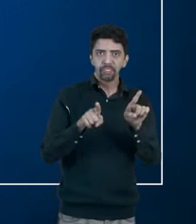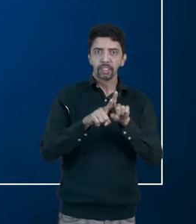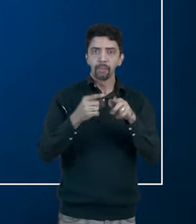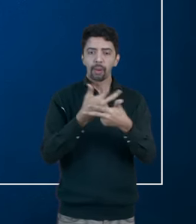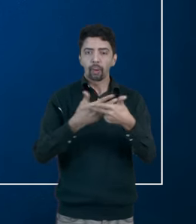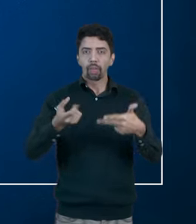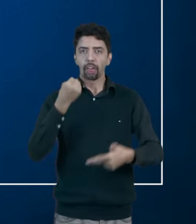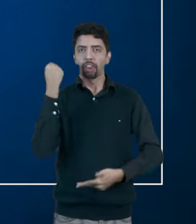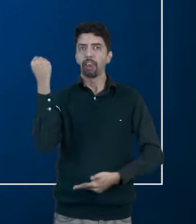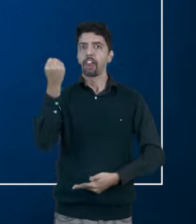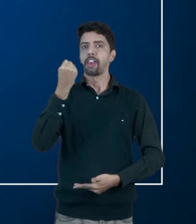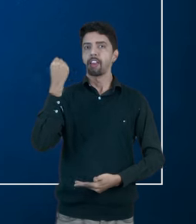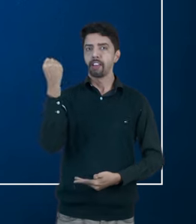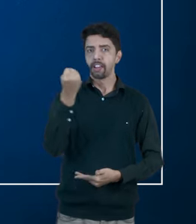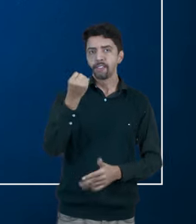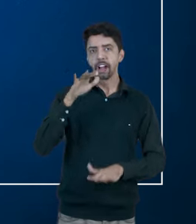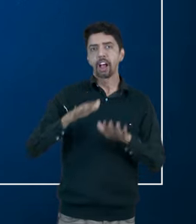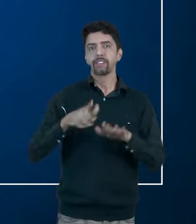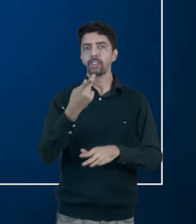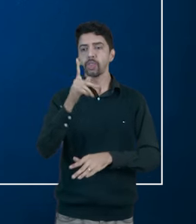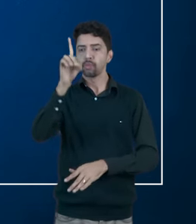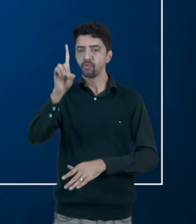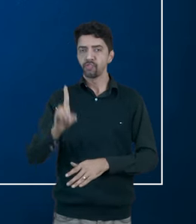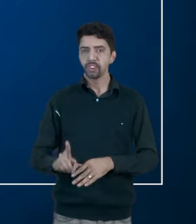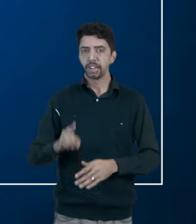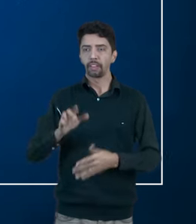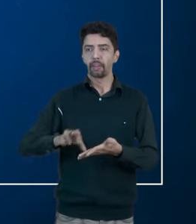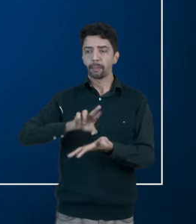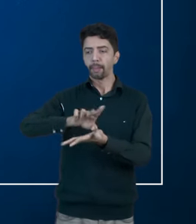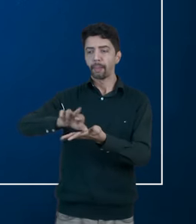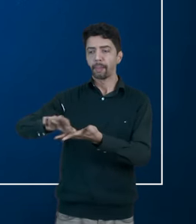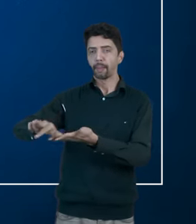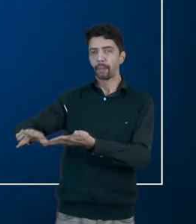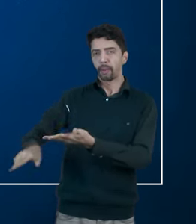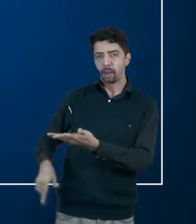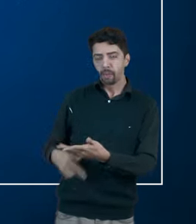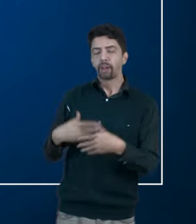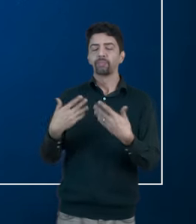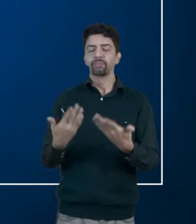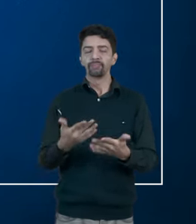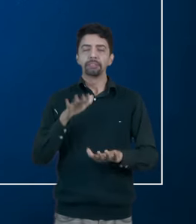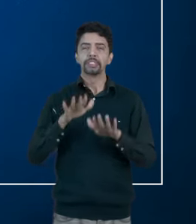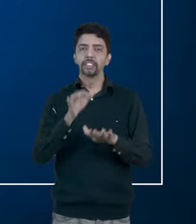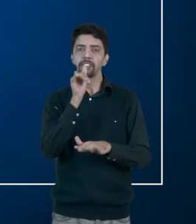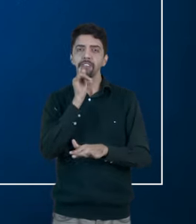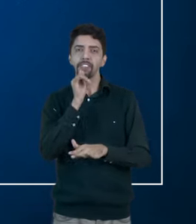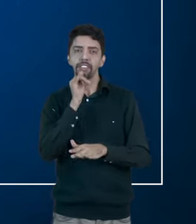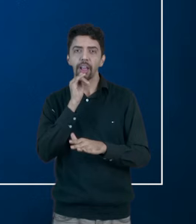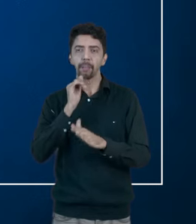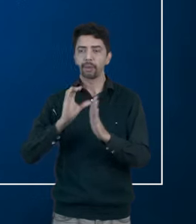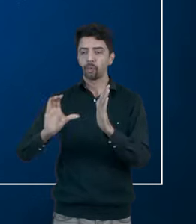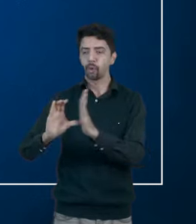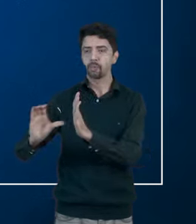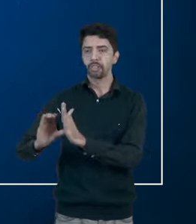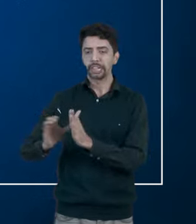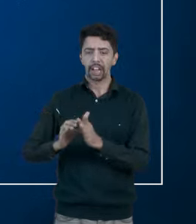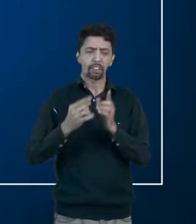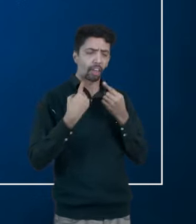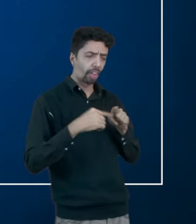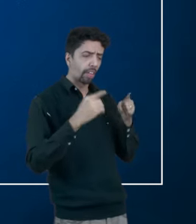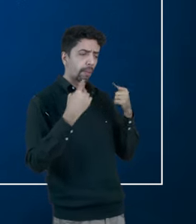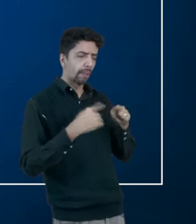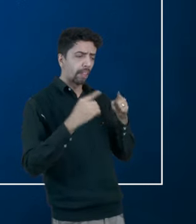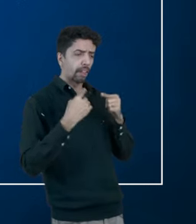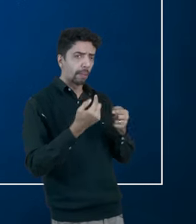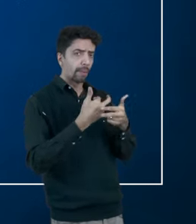o fatos graves envolvendo a violação dos direitos de Faro os consumidores é quando a gente tem uma comunidade de pessoas